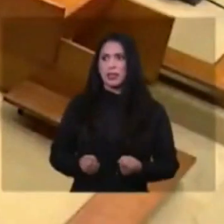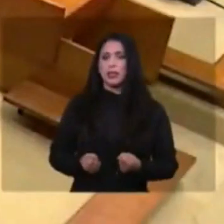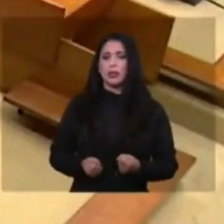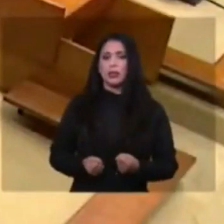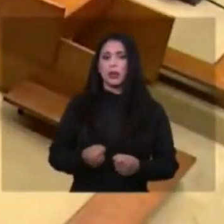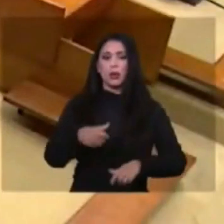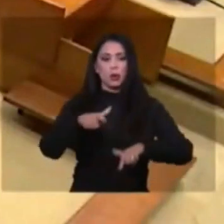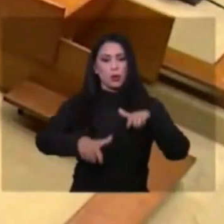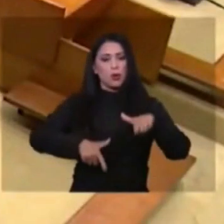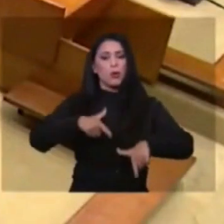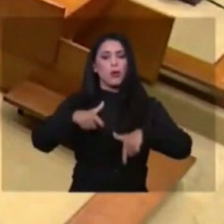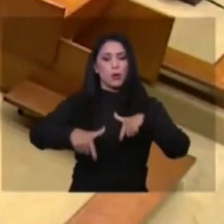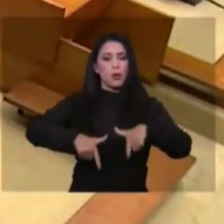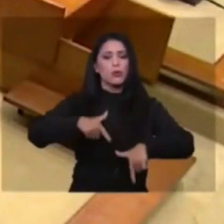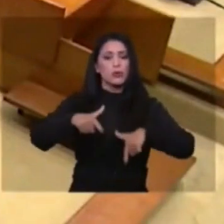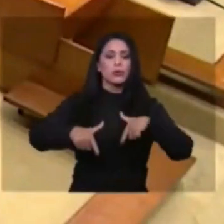conduzir